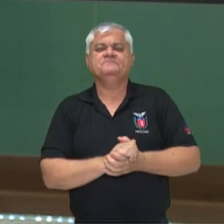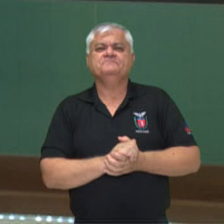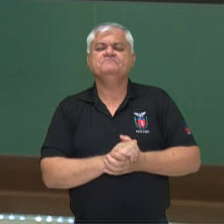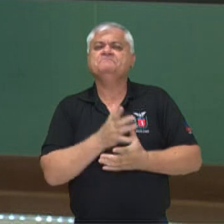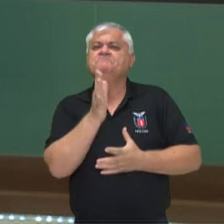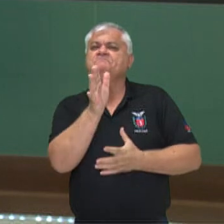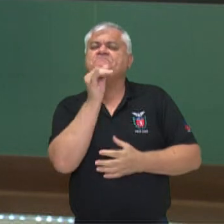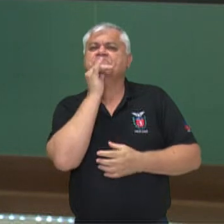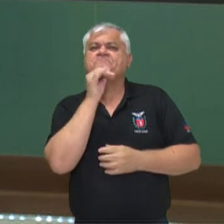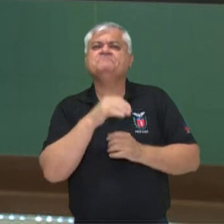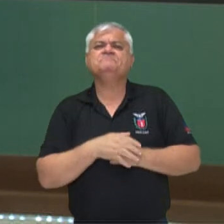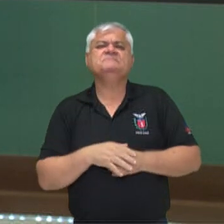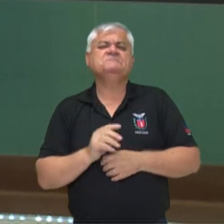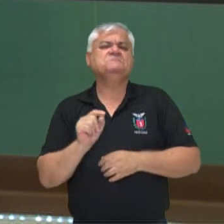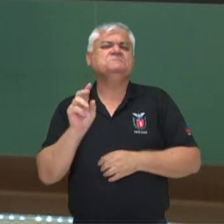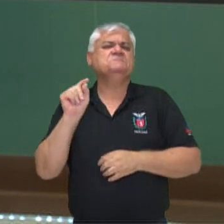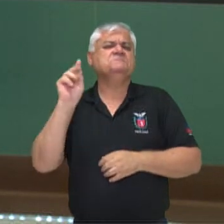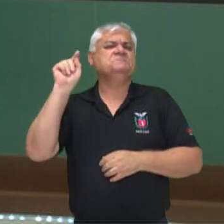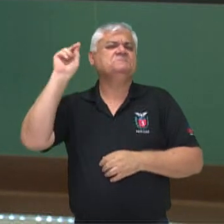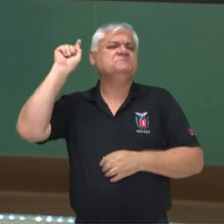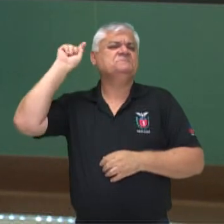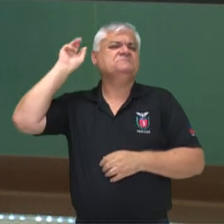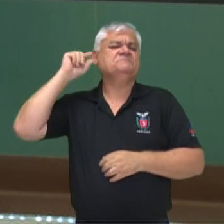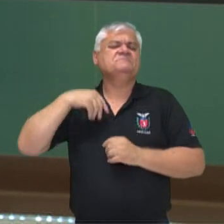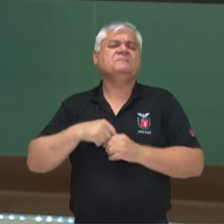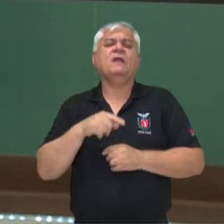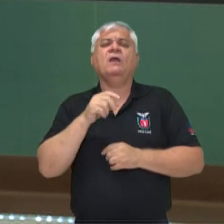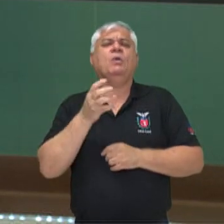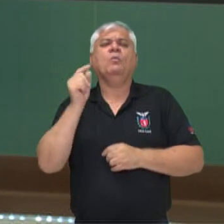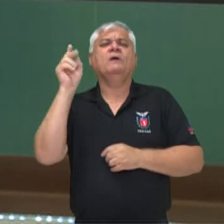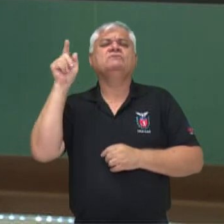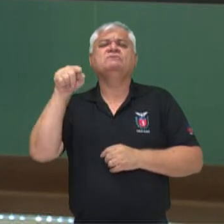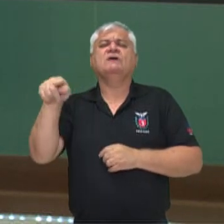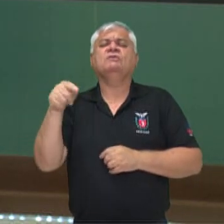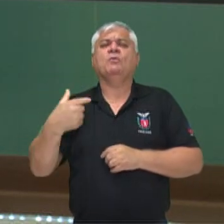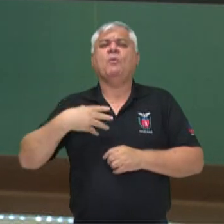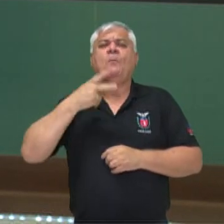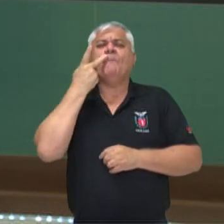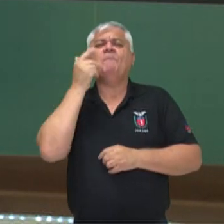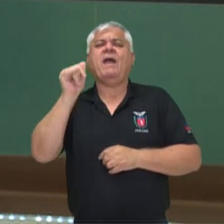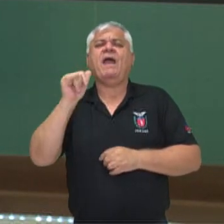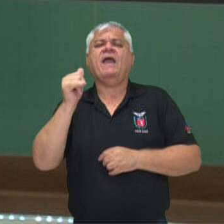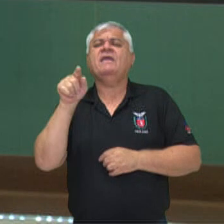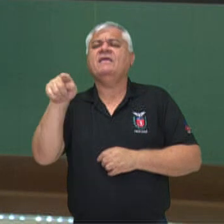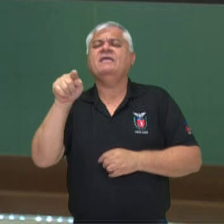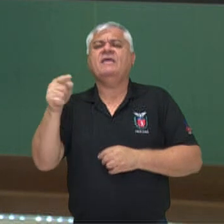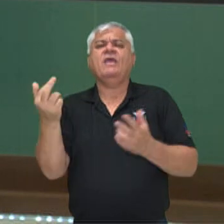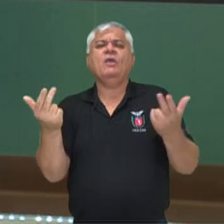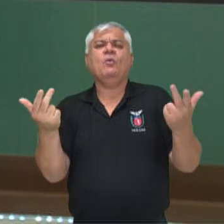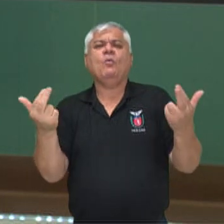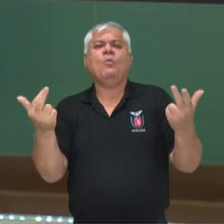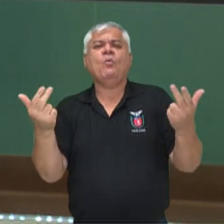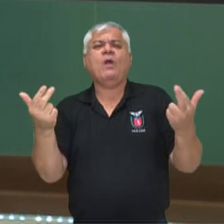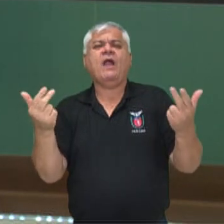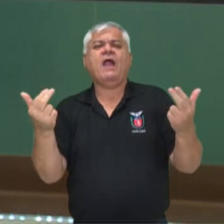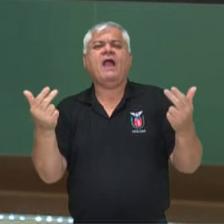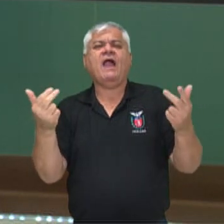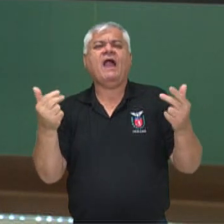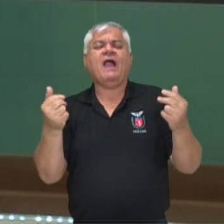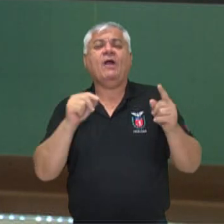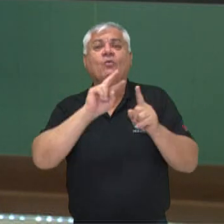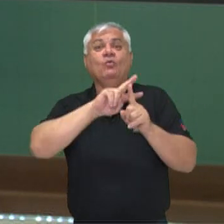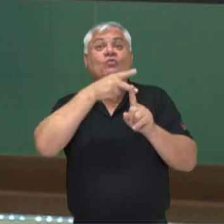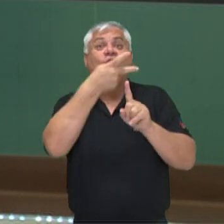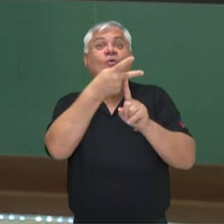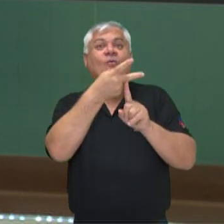quantos anos, ou seja, lá atrás, há quanto tempo, né? Há quantos anos a idade do pai era igual ao quadrado da idade